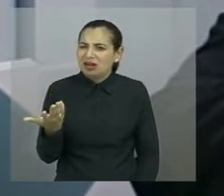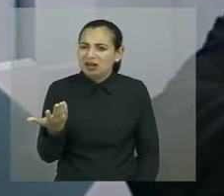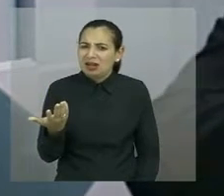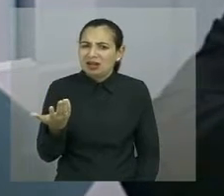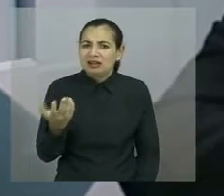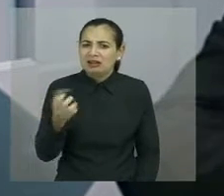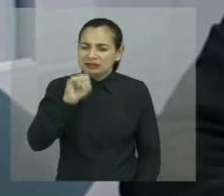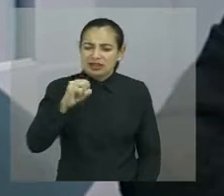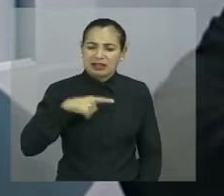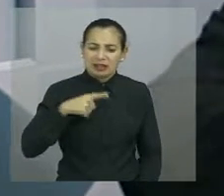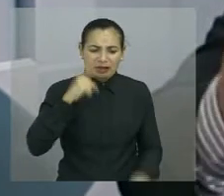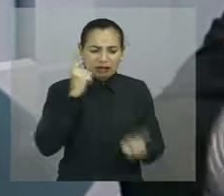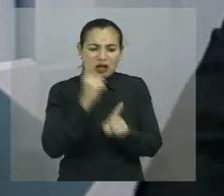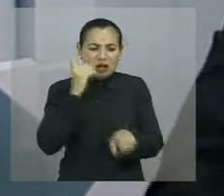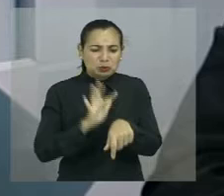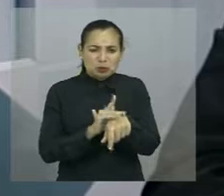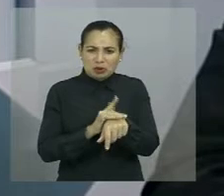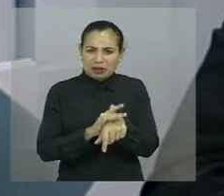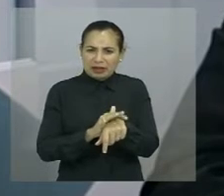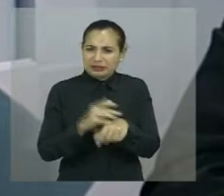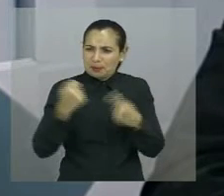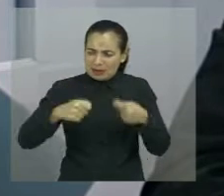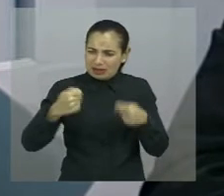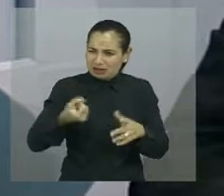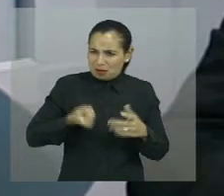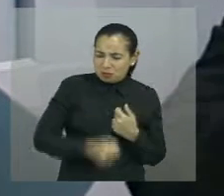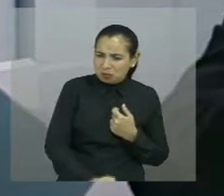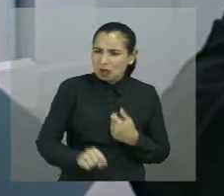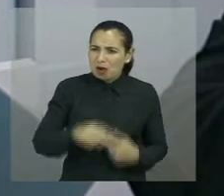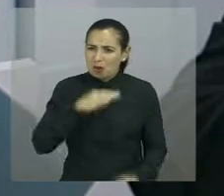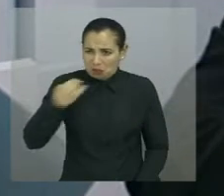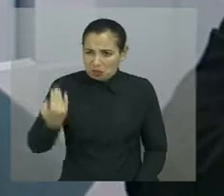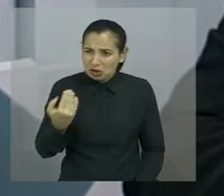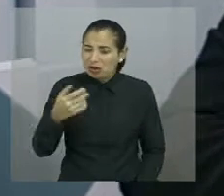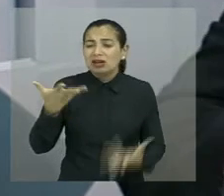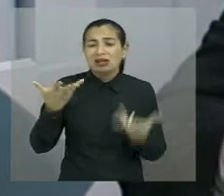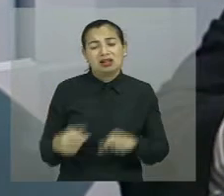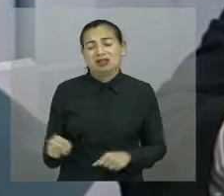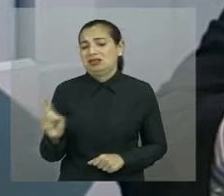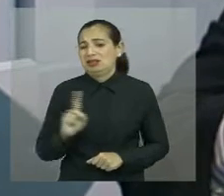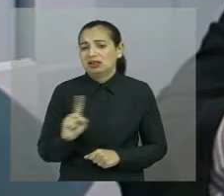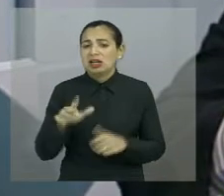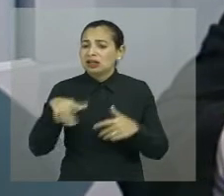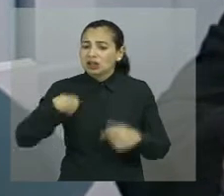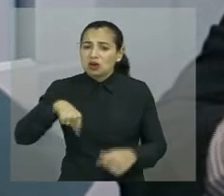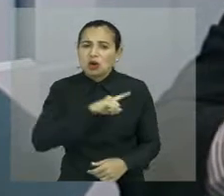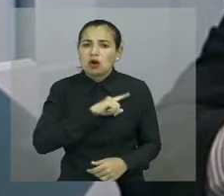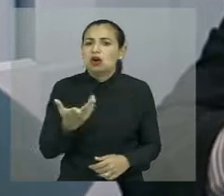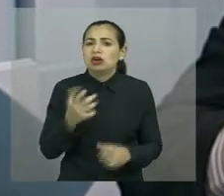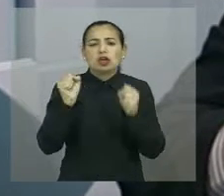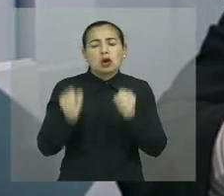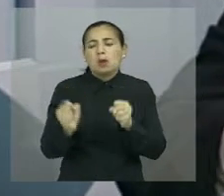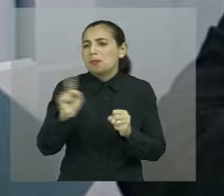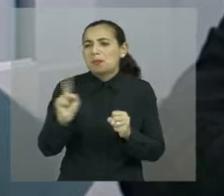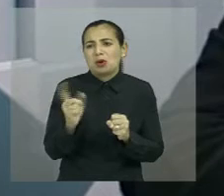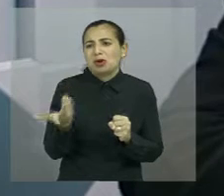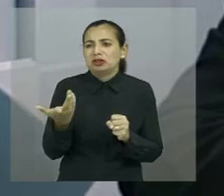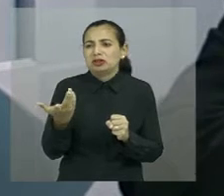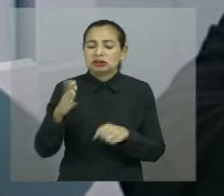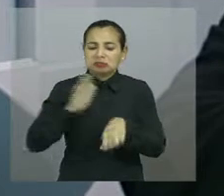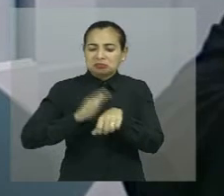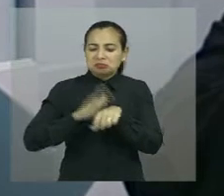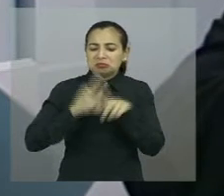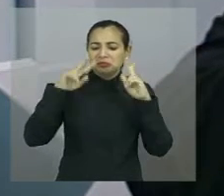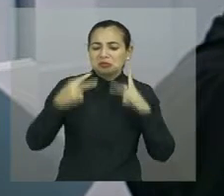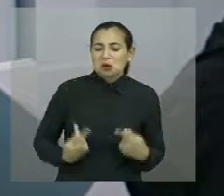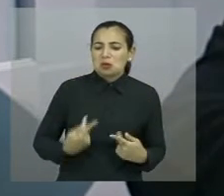doença que poderia ser identificada e com isso eu teria que ser abortado? Então, assim, nós não podemos ir por este caminho. É algo